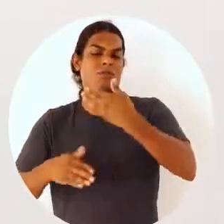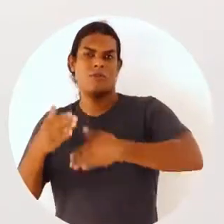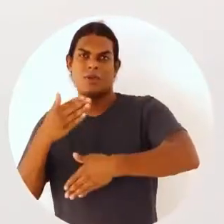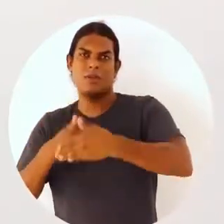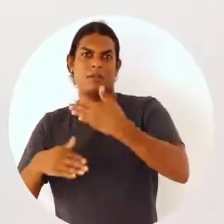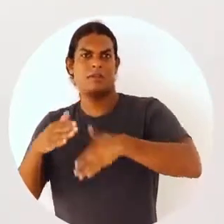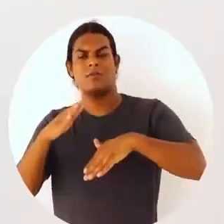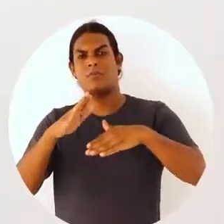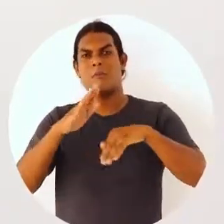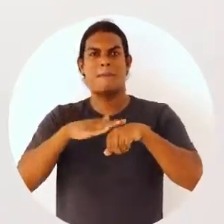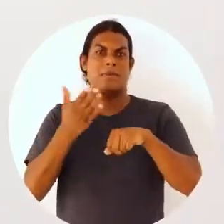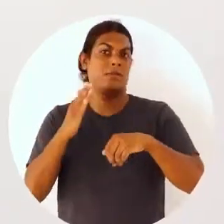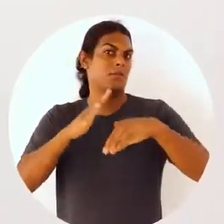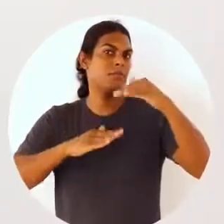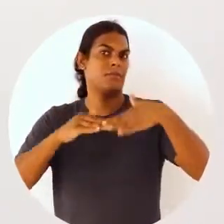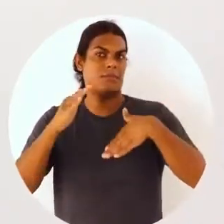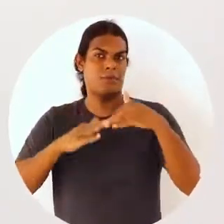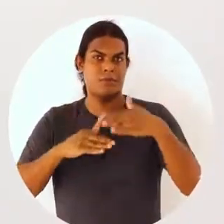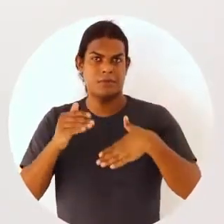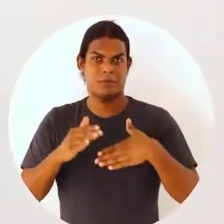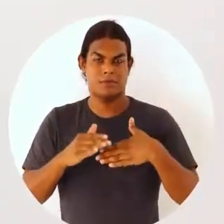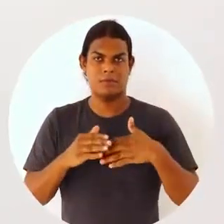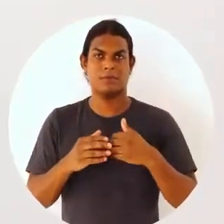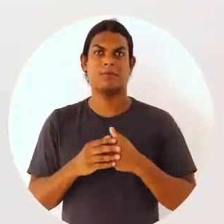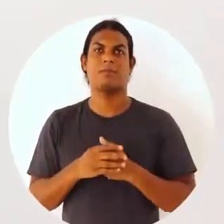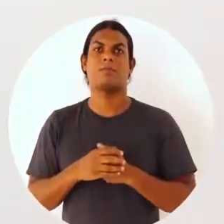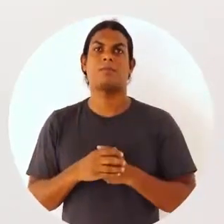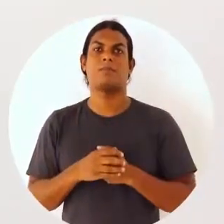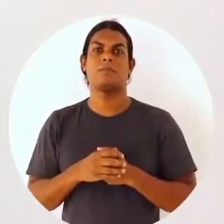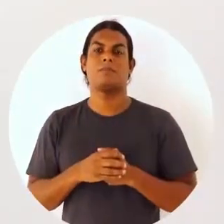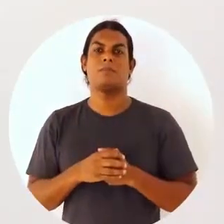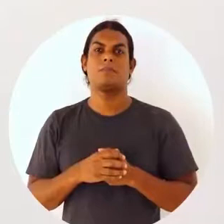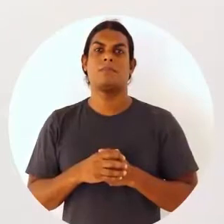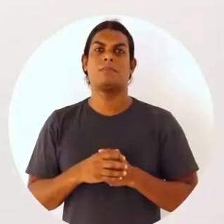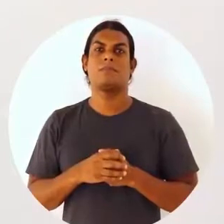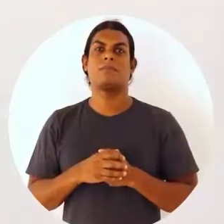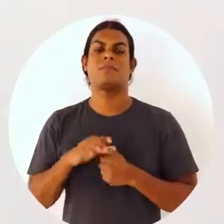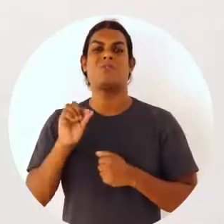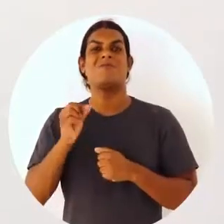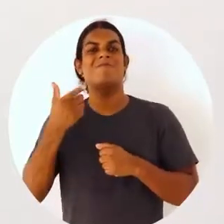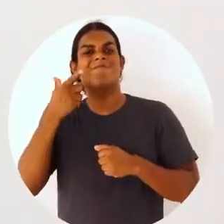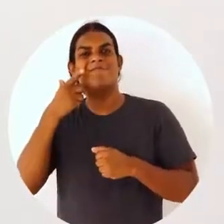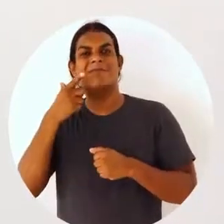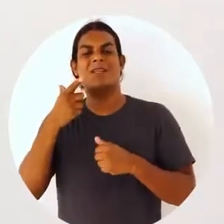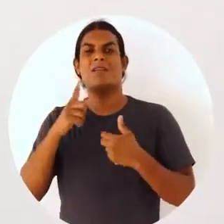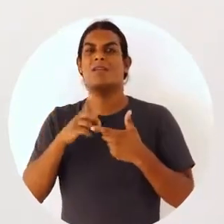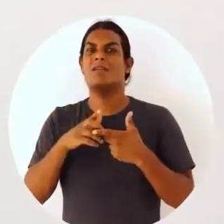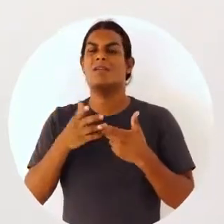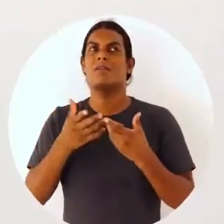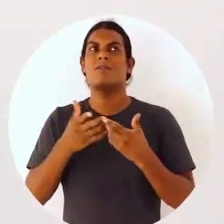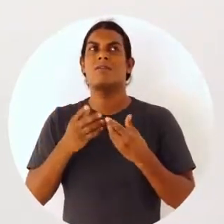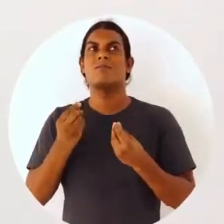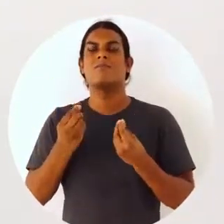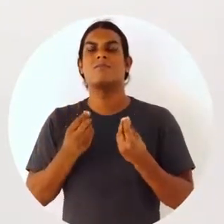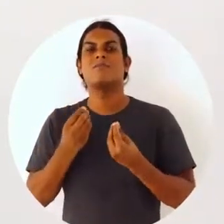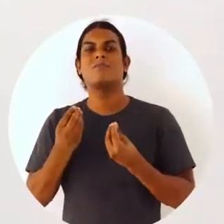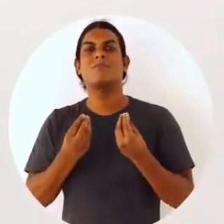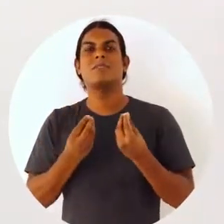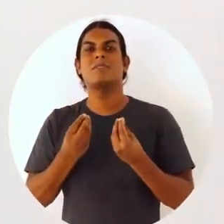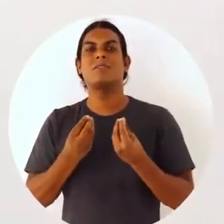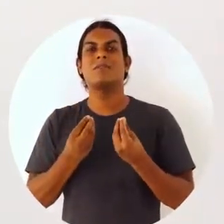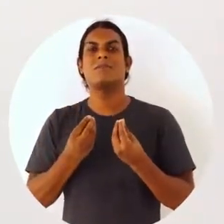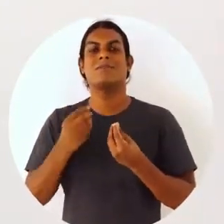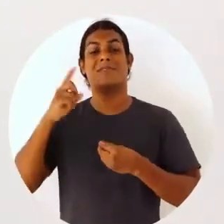fosse assim mais profissional entre esses indivíduos, o que dificultava um pouco a autoridade sobre